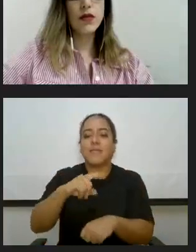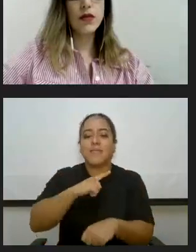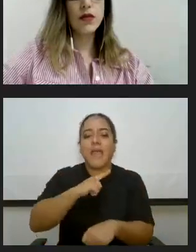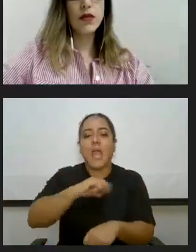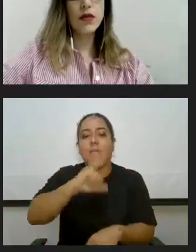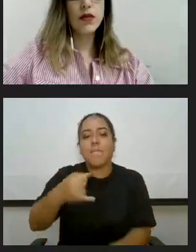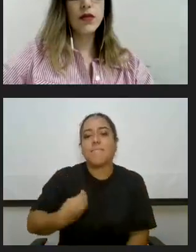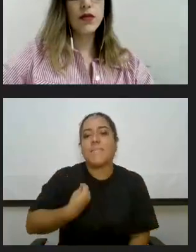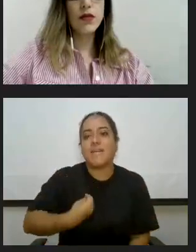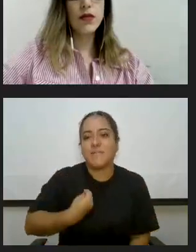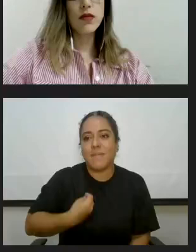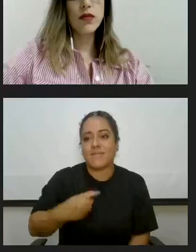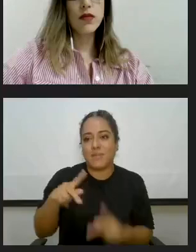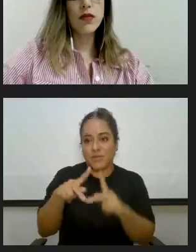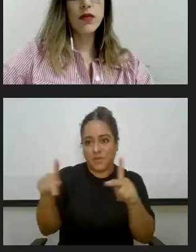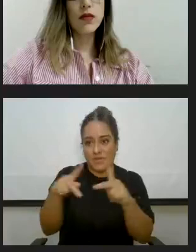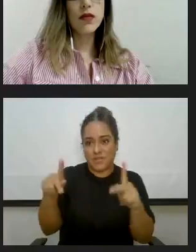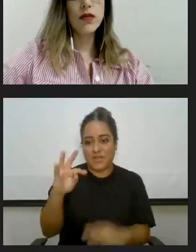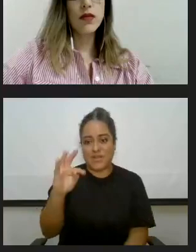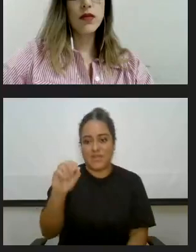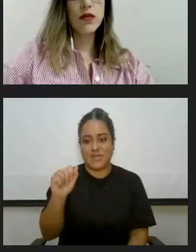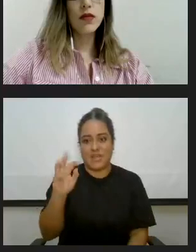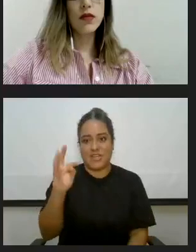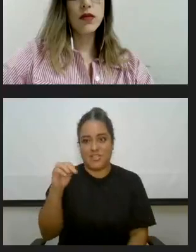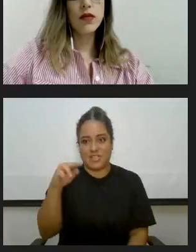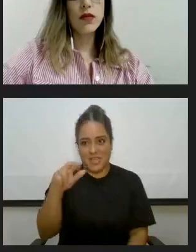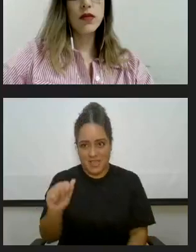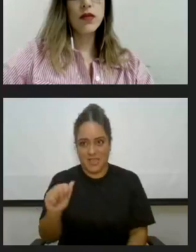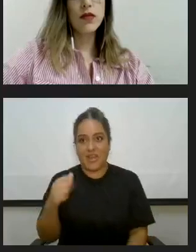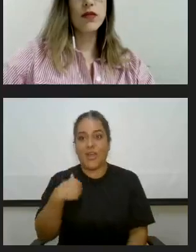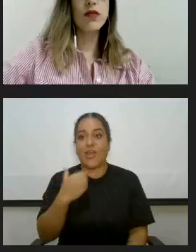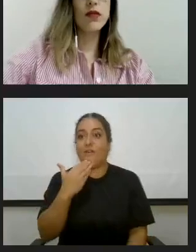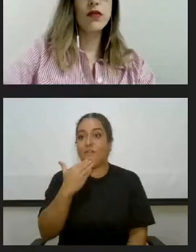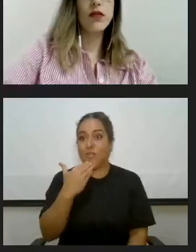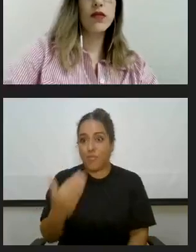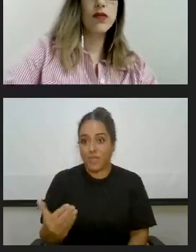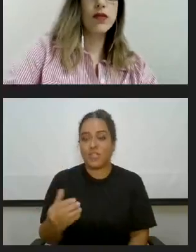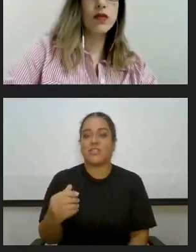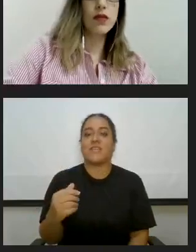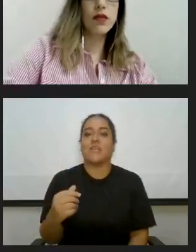da professora Tatiana Platzer. Eu vou pedir a ela que